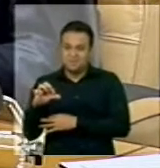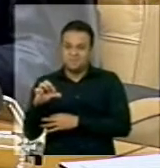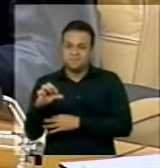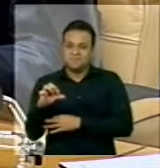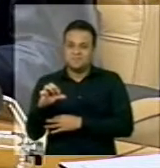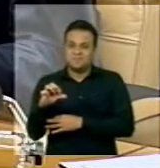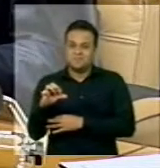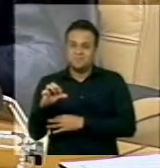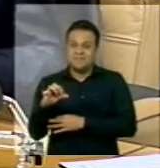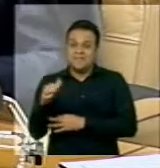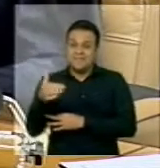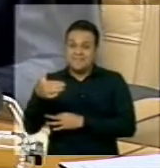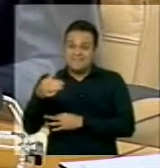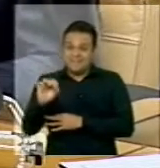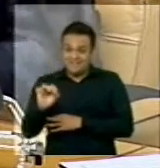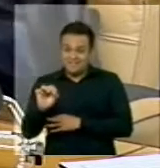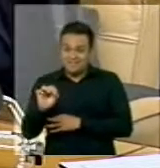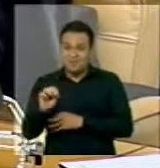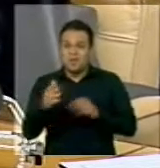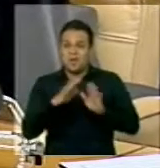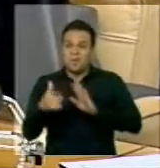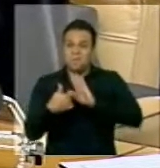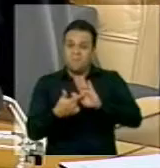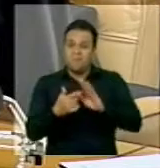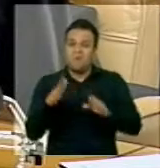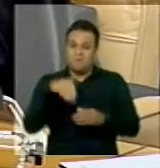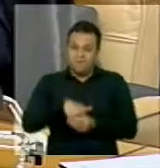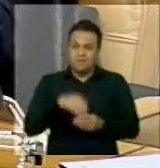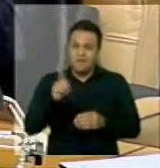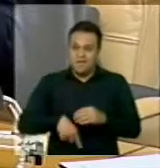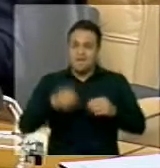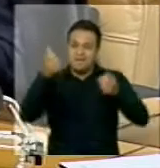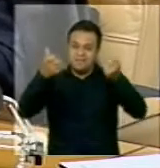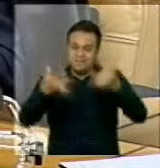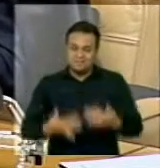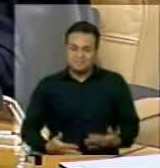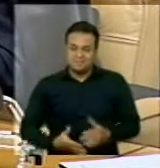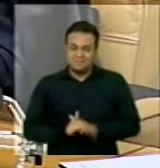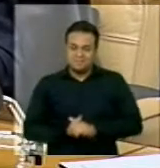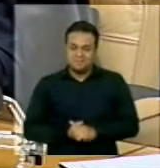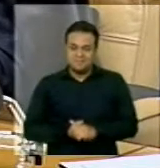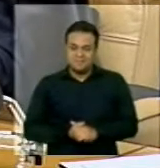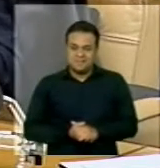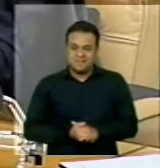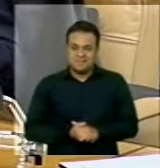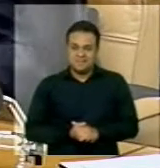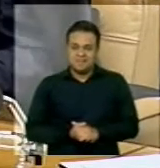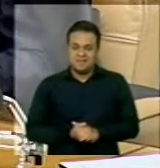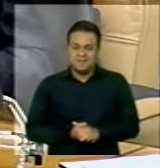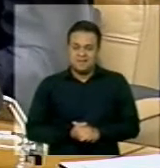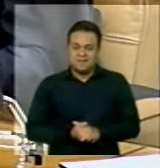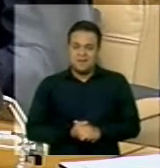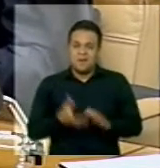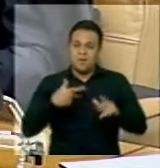e 10º, que reproduzo nesse voto, para dizer, em conclusão, que diante desse